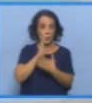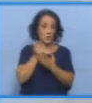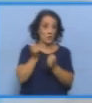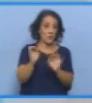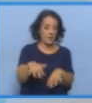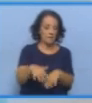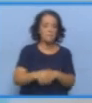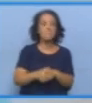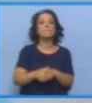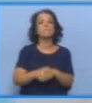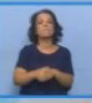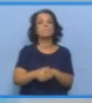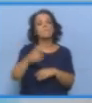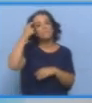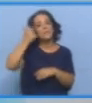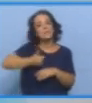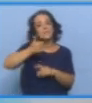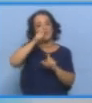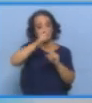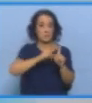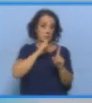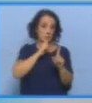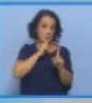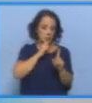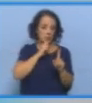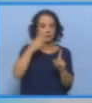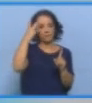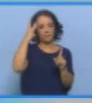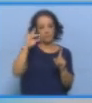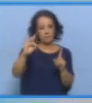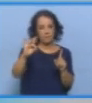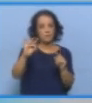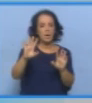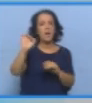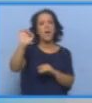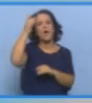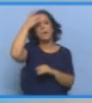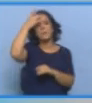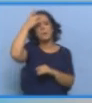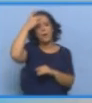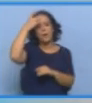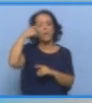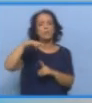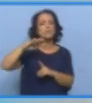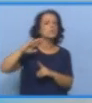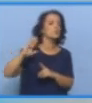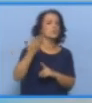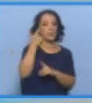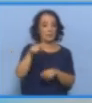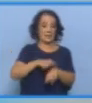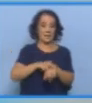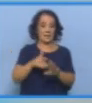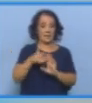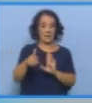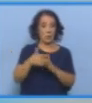o que interessa guardar de Dom Manuel Martins, acredito que seja muito, mas na sua opinião, o que interessa mais guardar para este tempo de